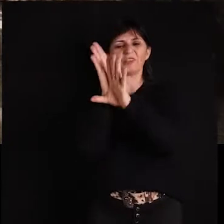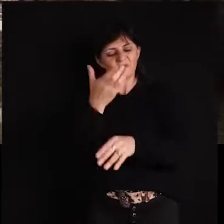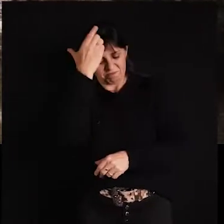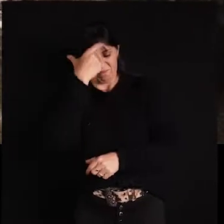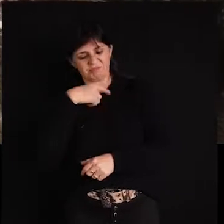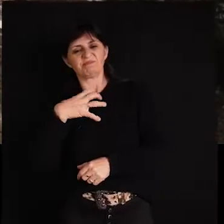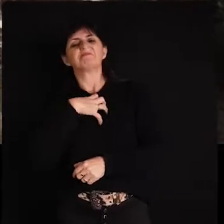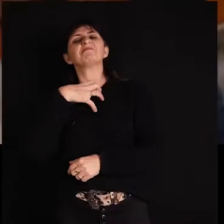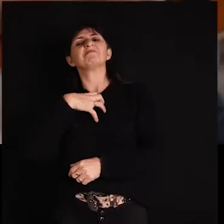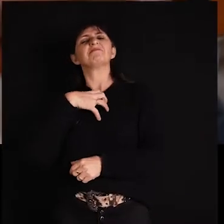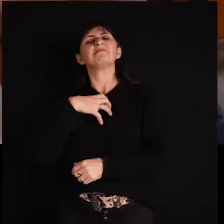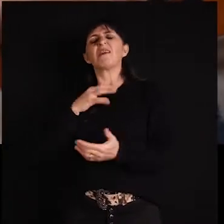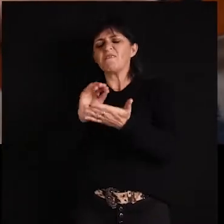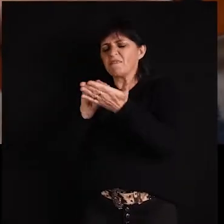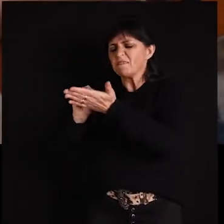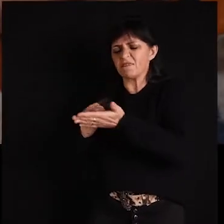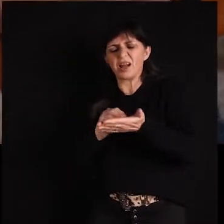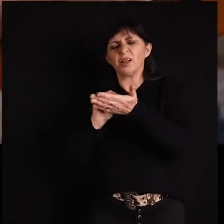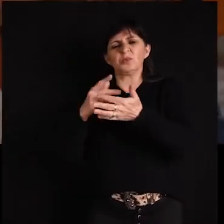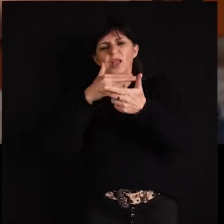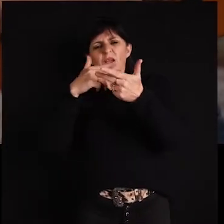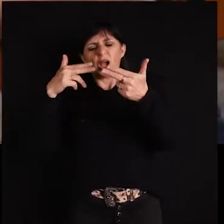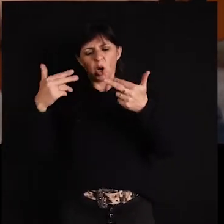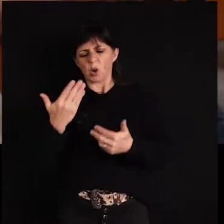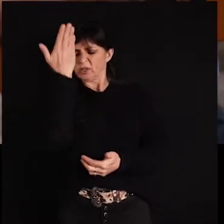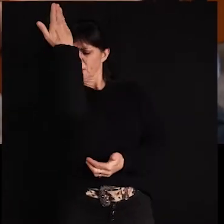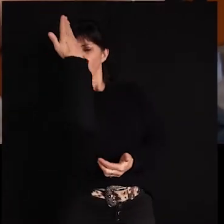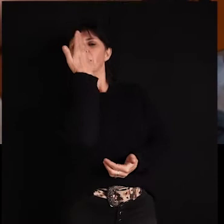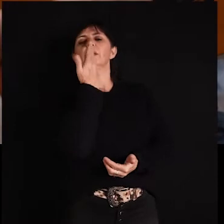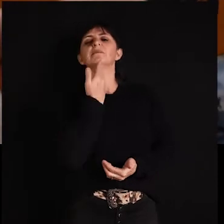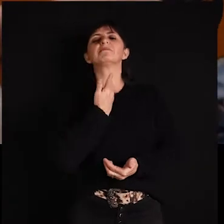eu. Ausente fico sem jeito, me sinto feito pela